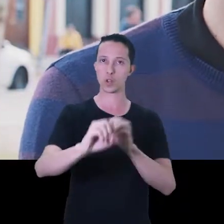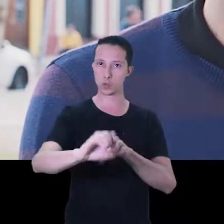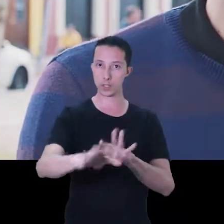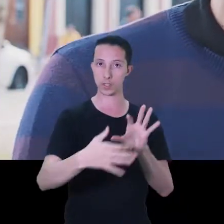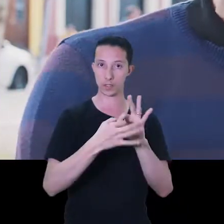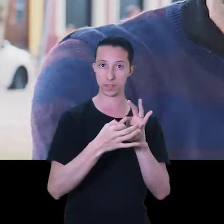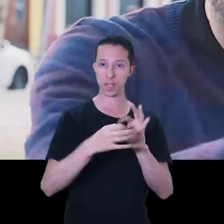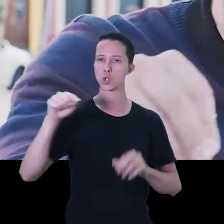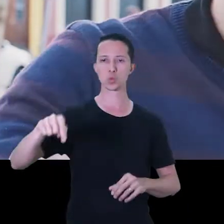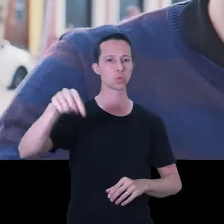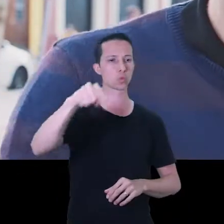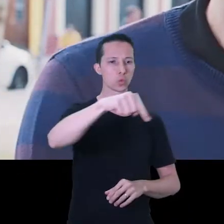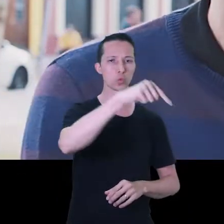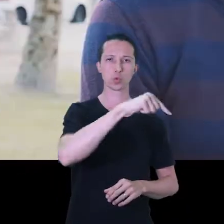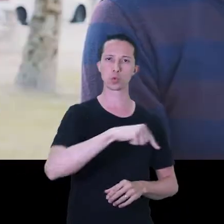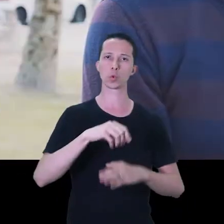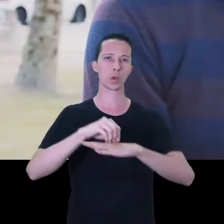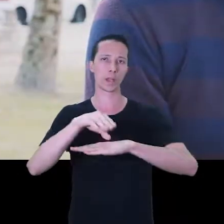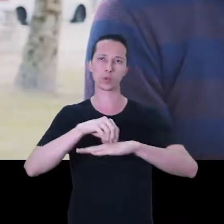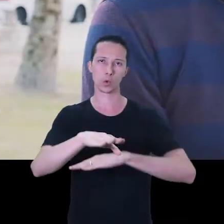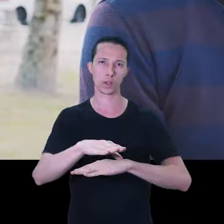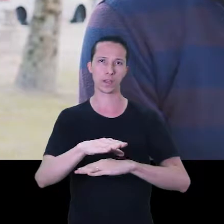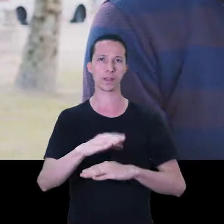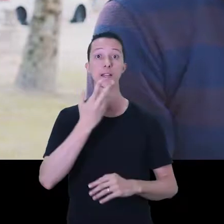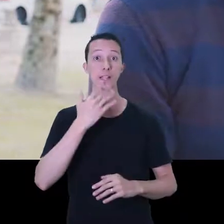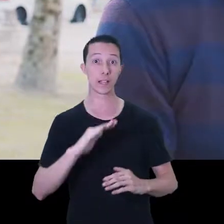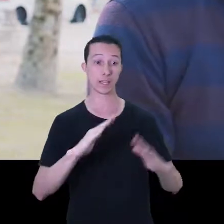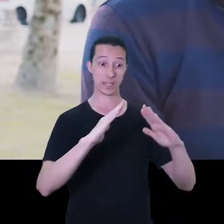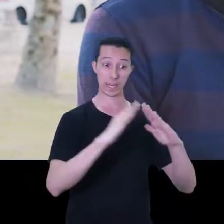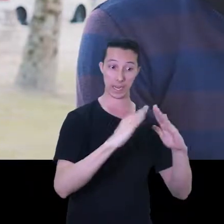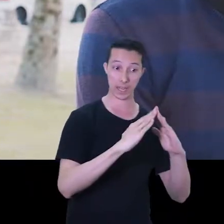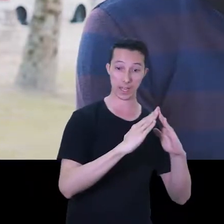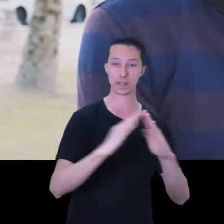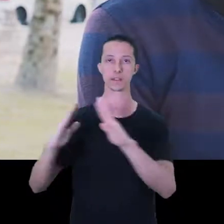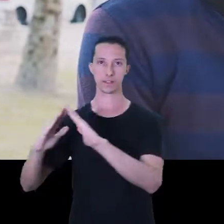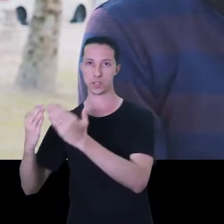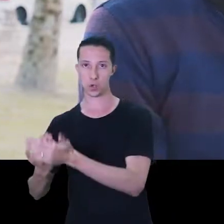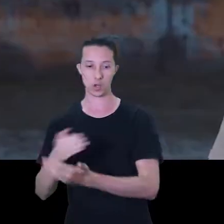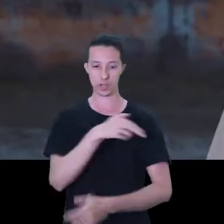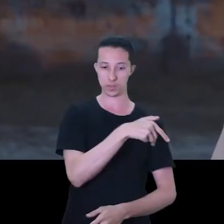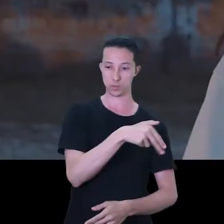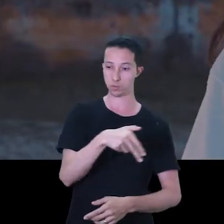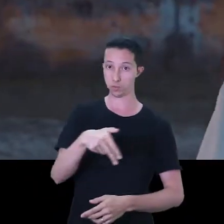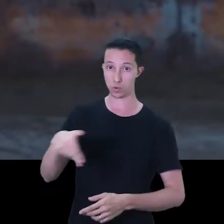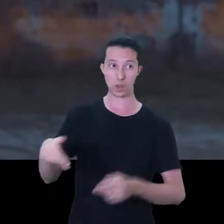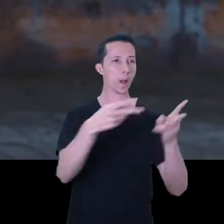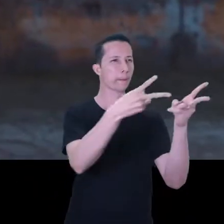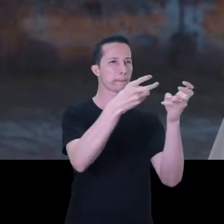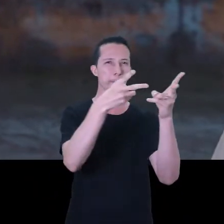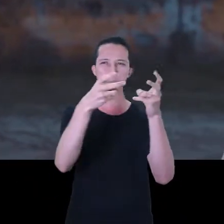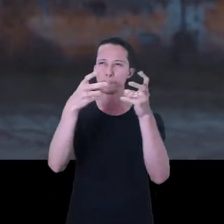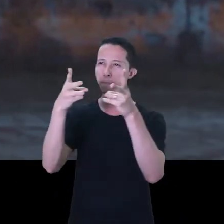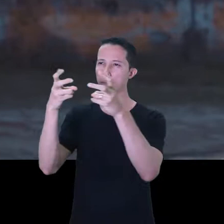educativo, que tudo educa. O trajeto que a criança faz para ir da casa dela até a escola, ela